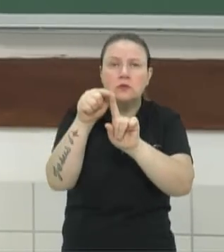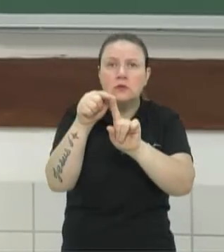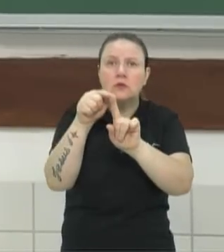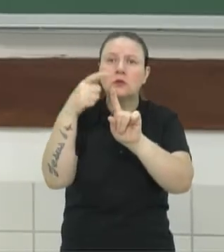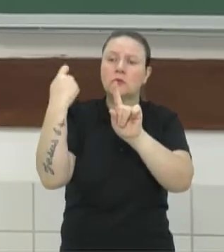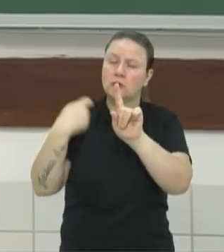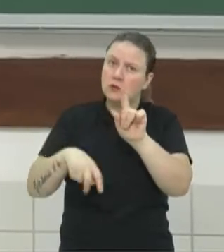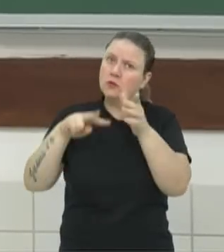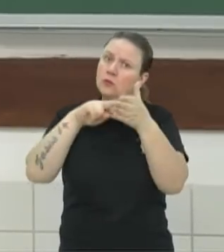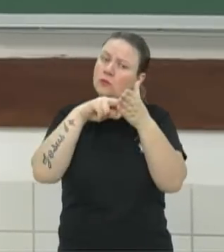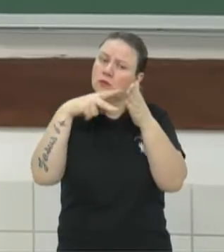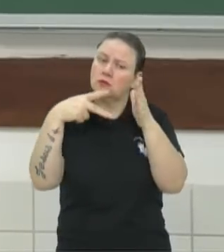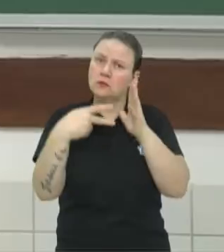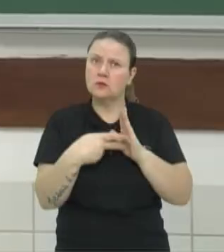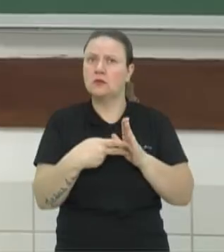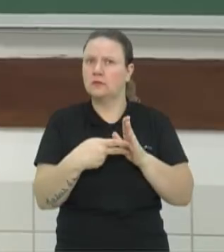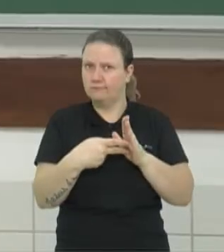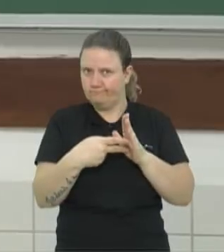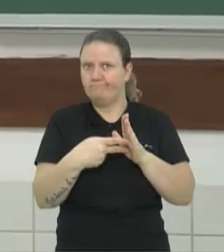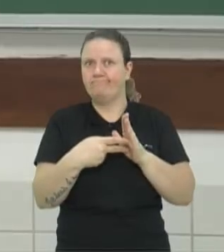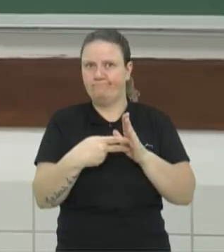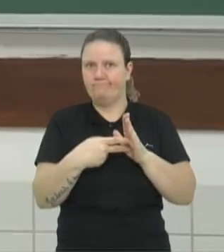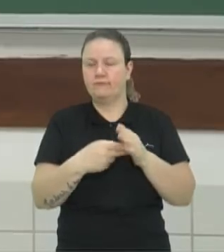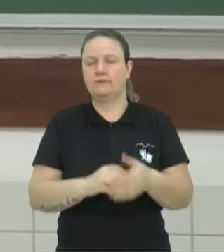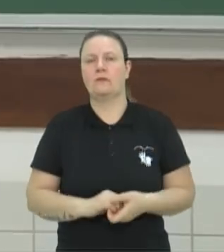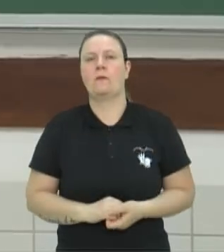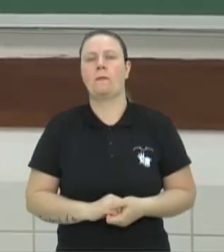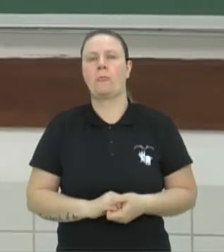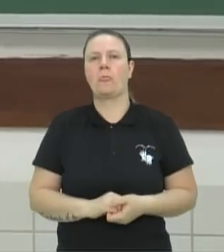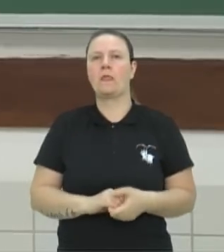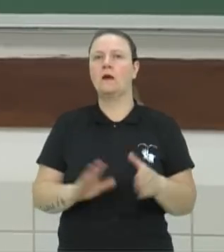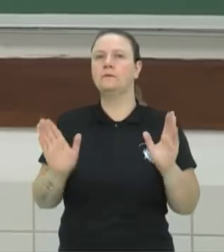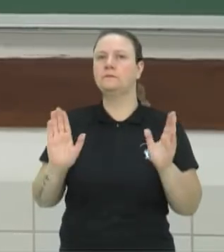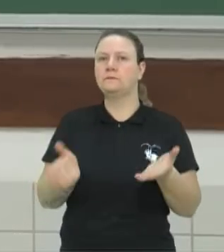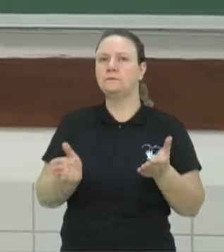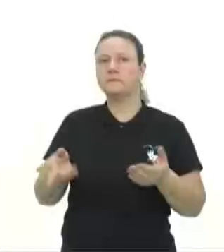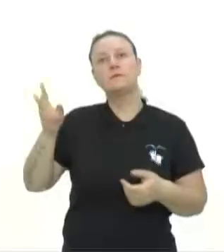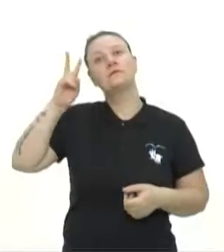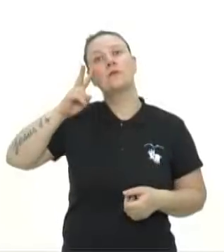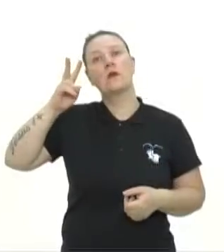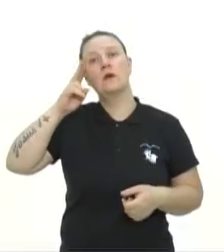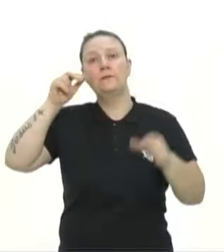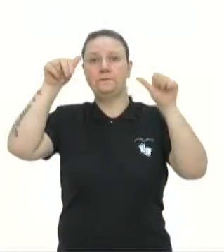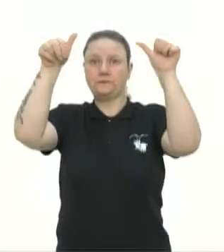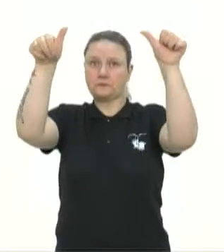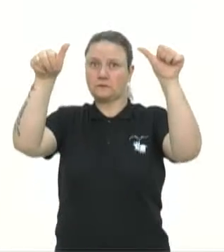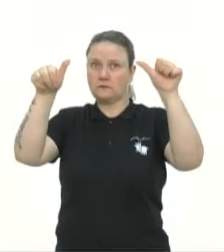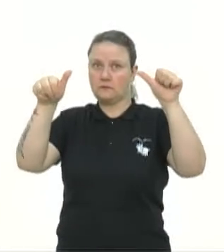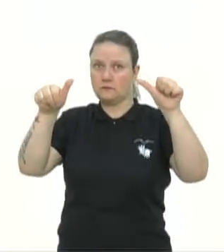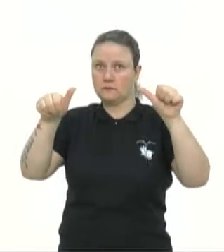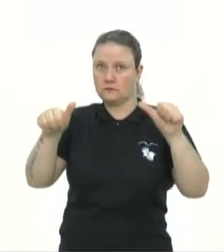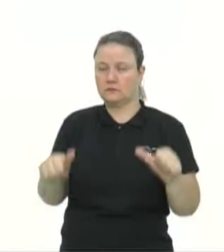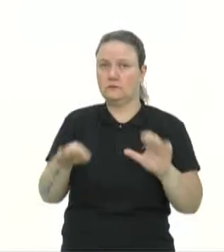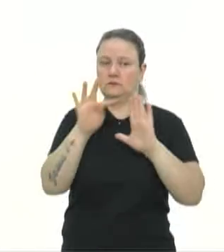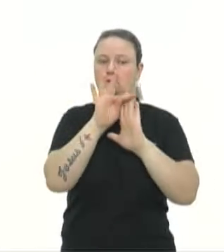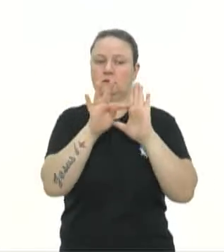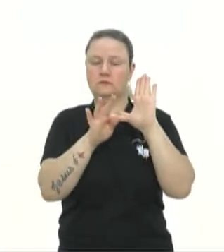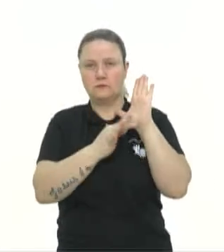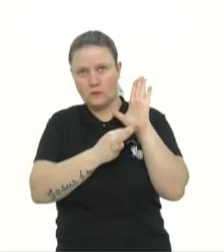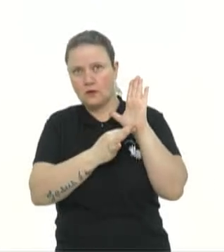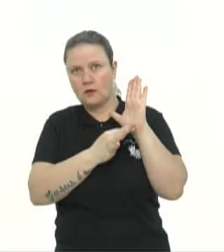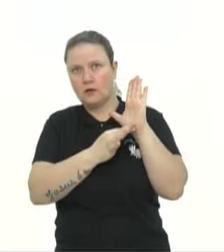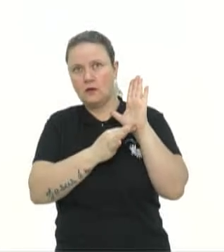significação do texto. Lembrando sempre disso, tá? Vamos lembrar, então, um cartaz é um texto que é produzido para ser fixado em